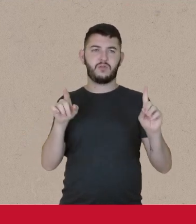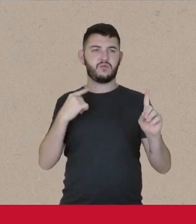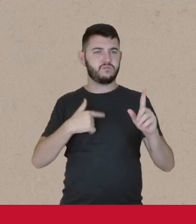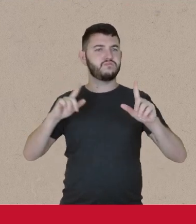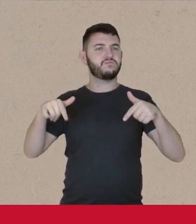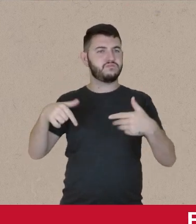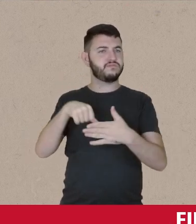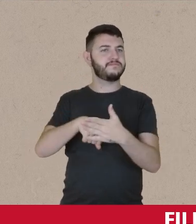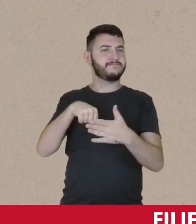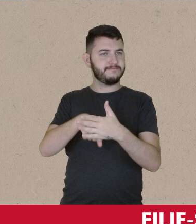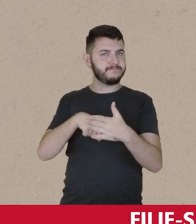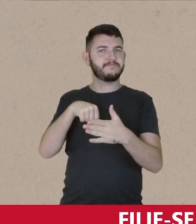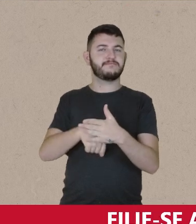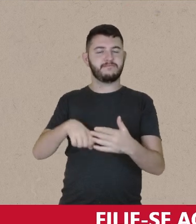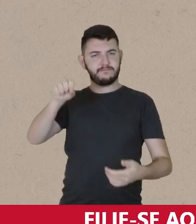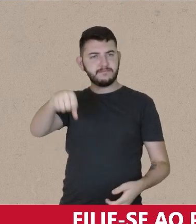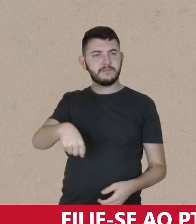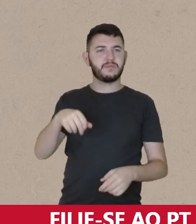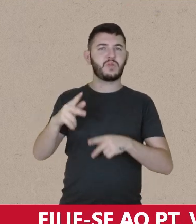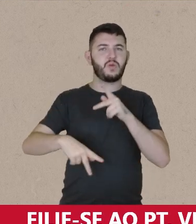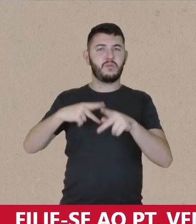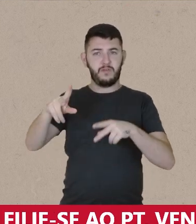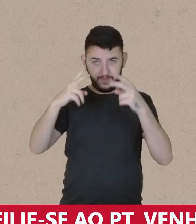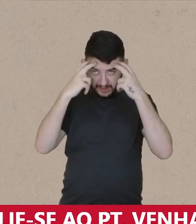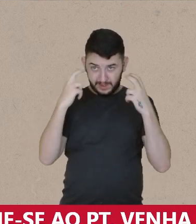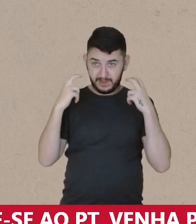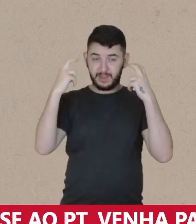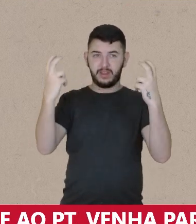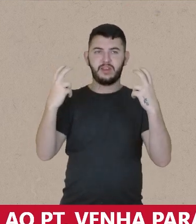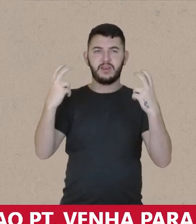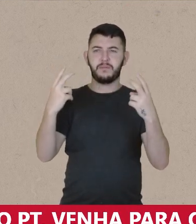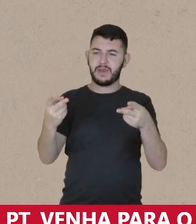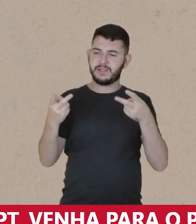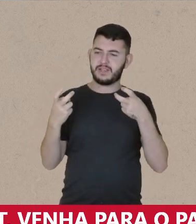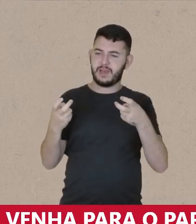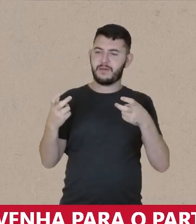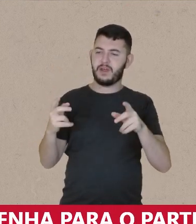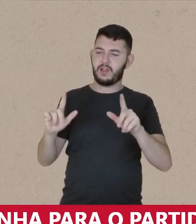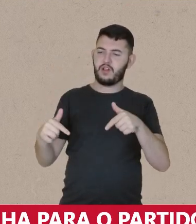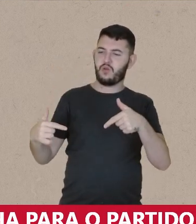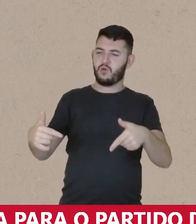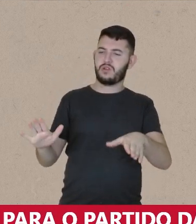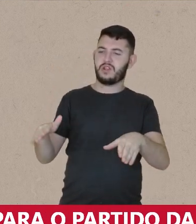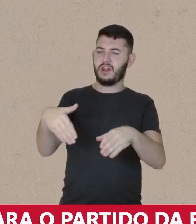o povo é inteligente. Quando ele percebe que a luta tem que ser nas urnas, que nas ruas